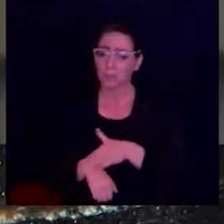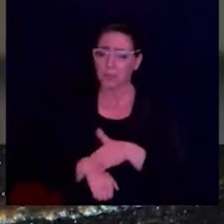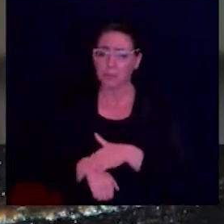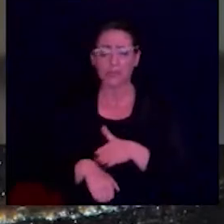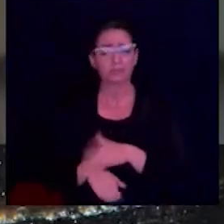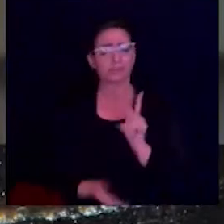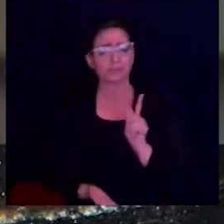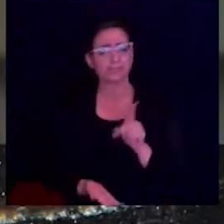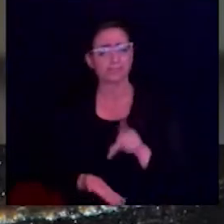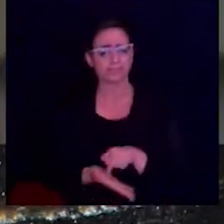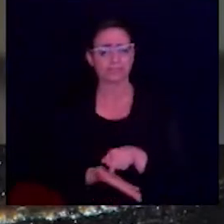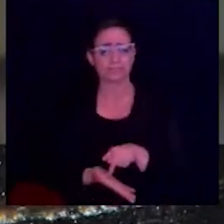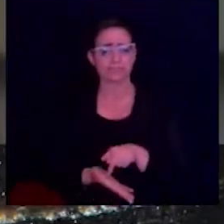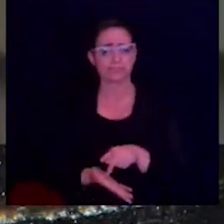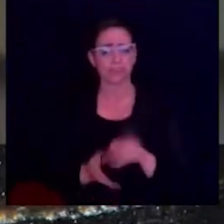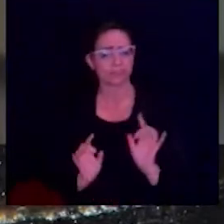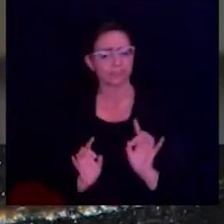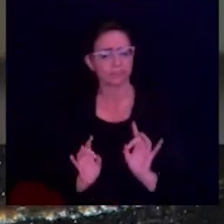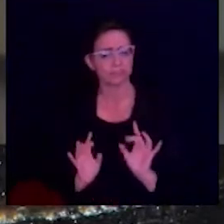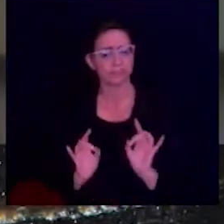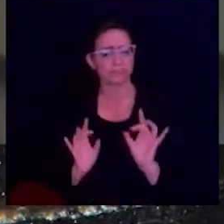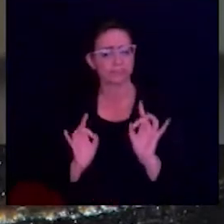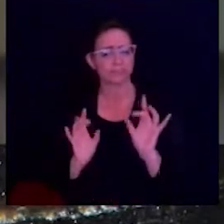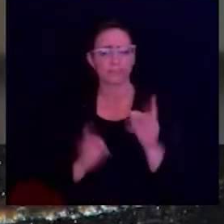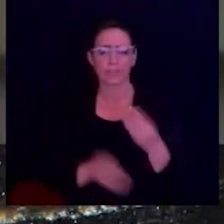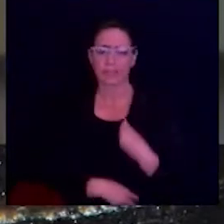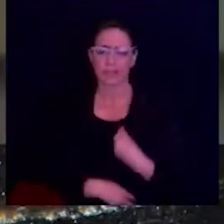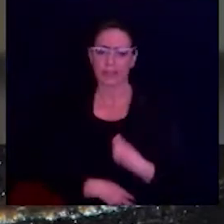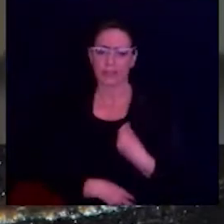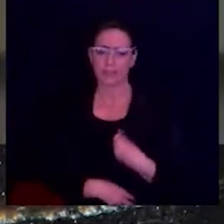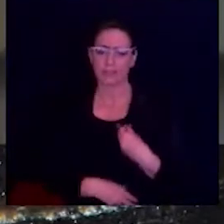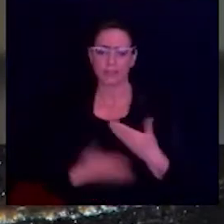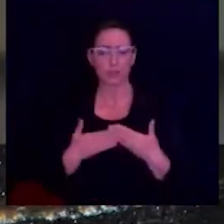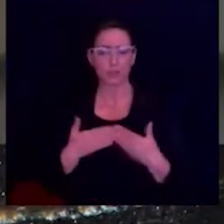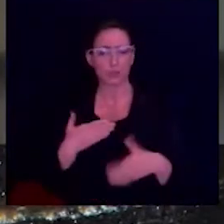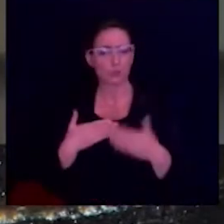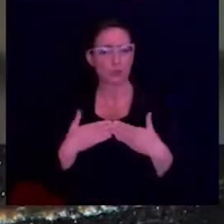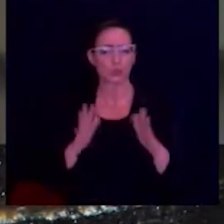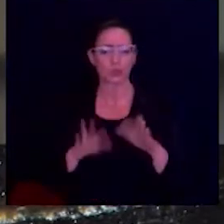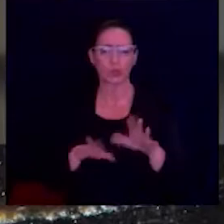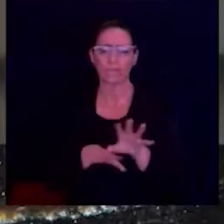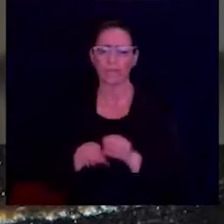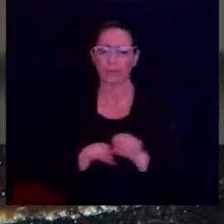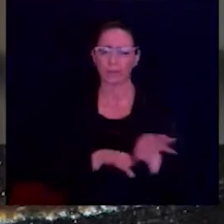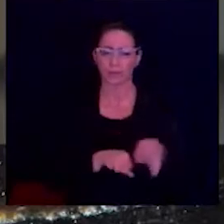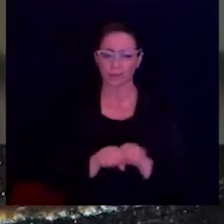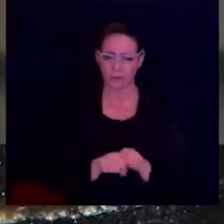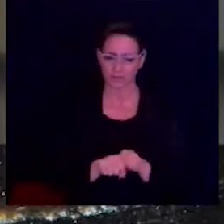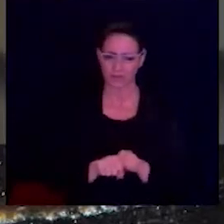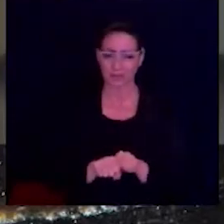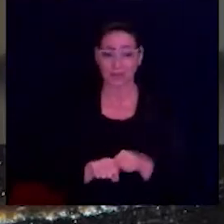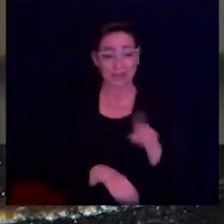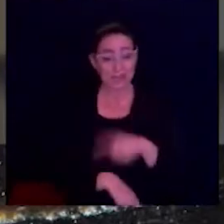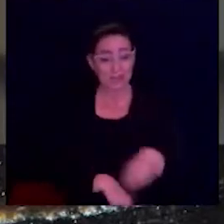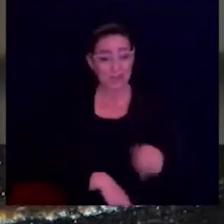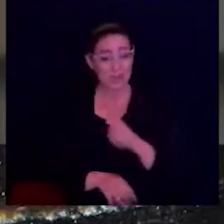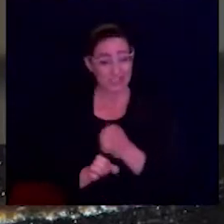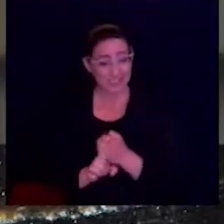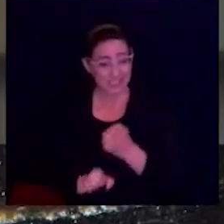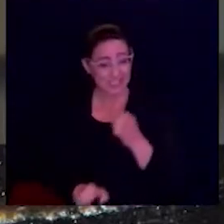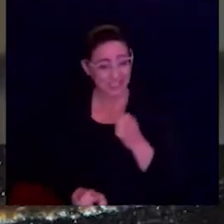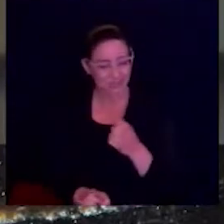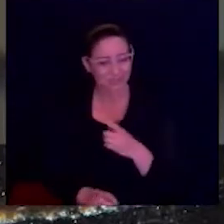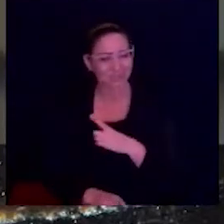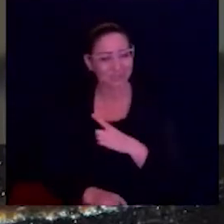fato, é muito especial na vida de todos que já se formaram. Porém, para nós, engenheiros, tem um gostinho